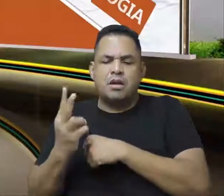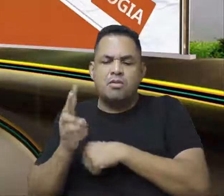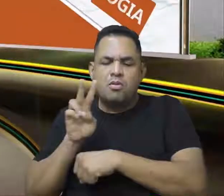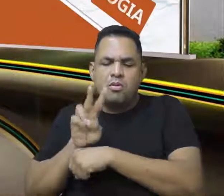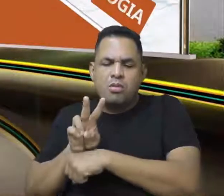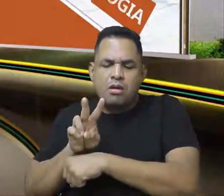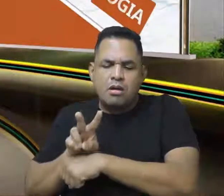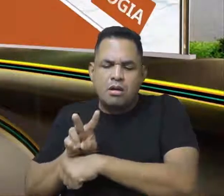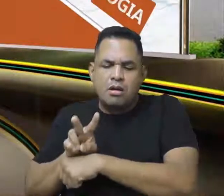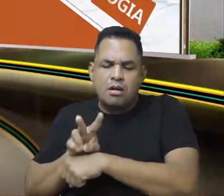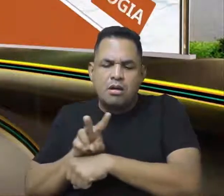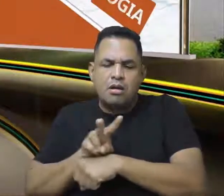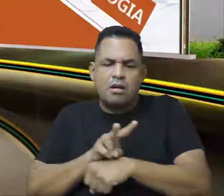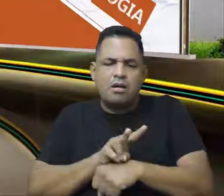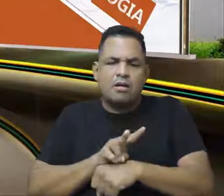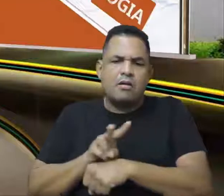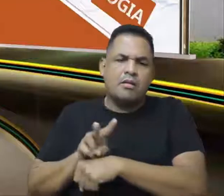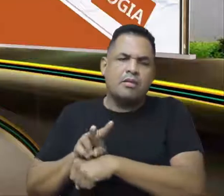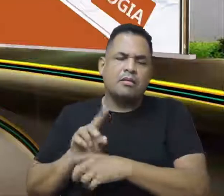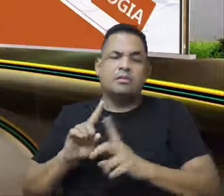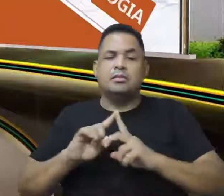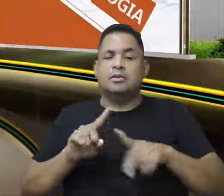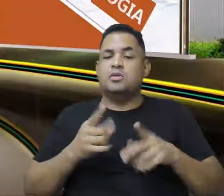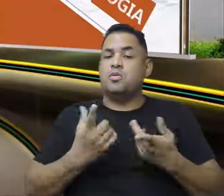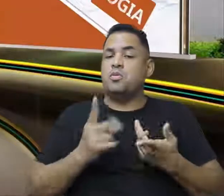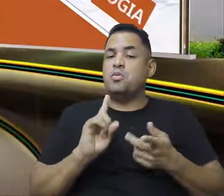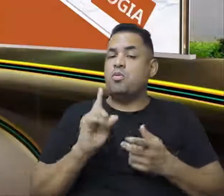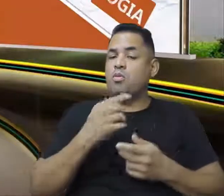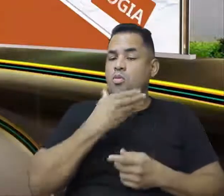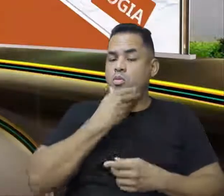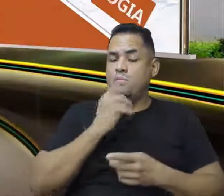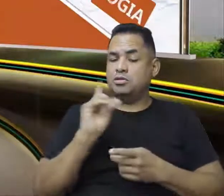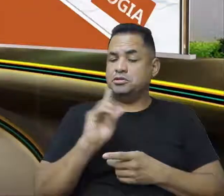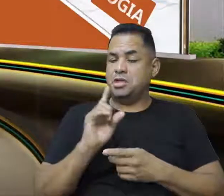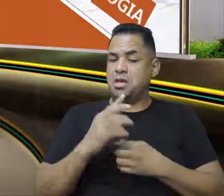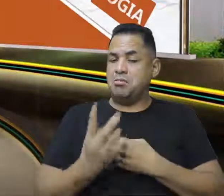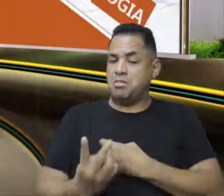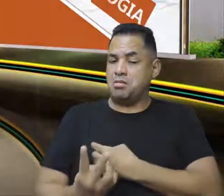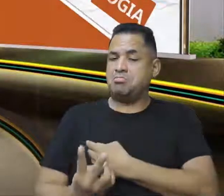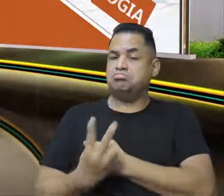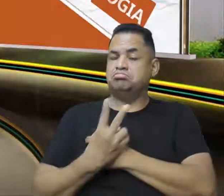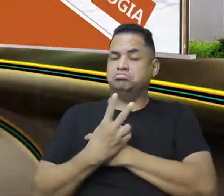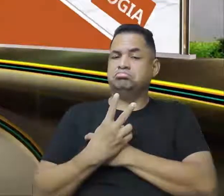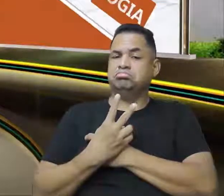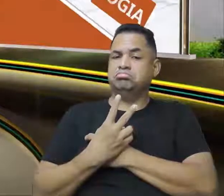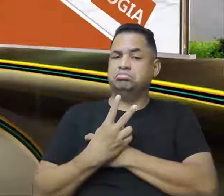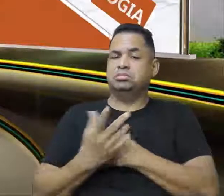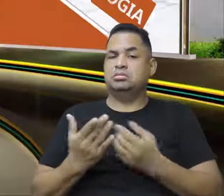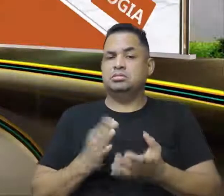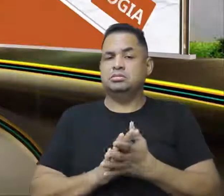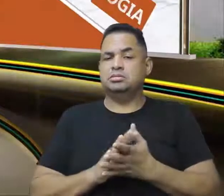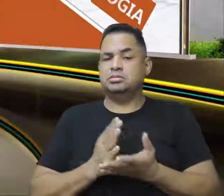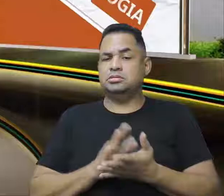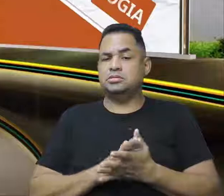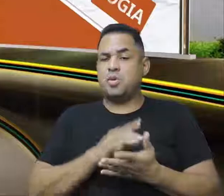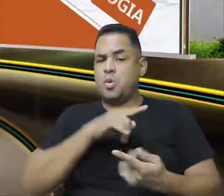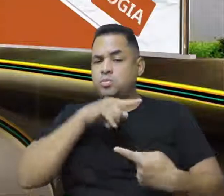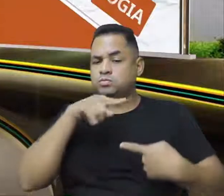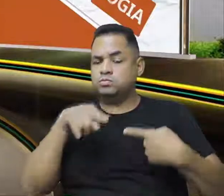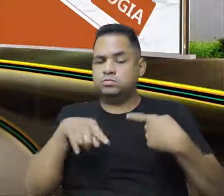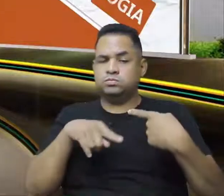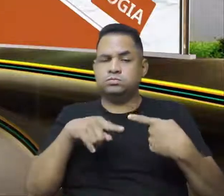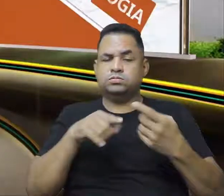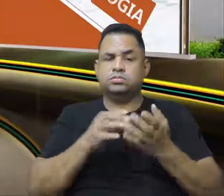Mais para cuidar. O homem já para ser cuidado. Então, as relações, os papéis sociais